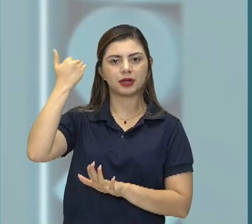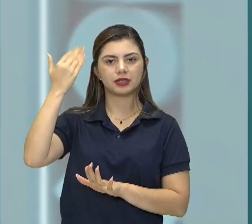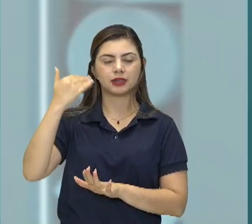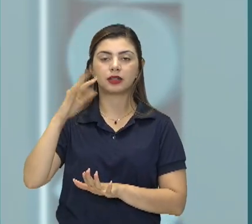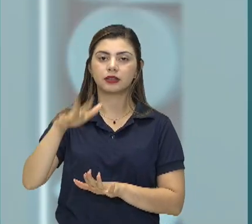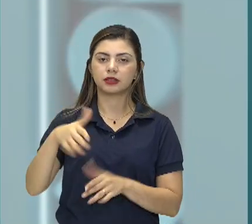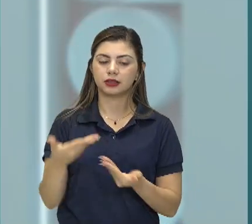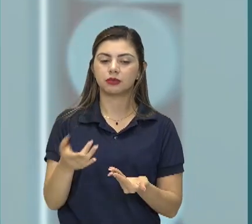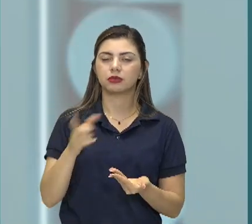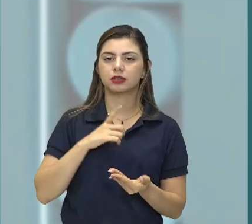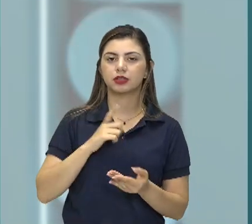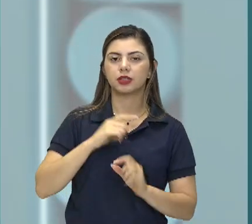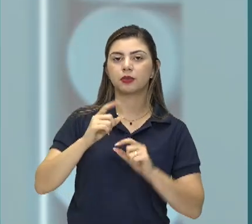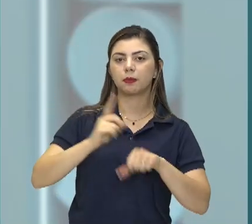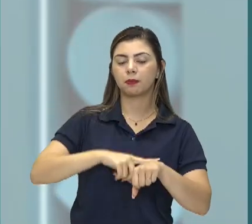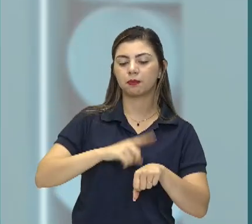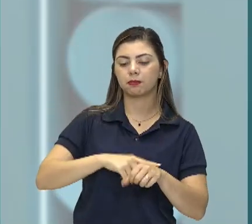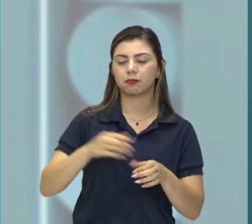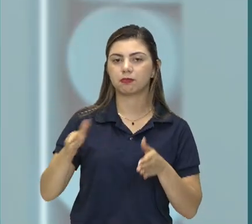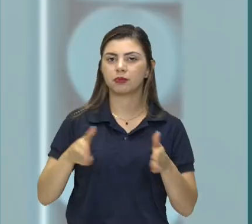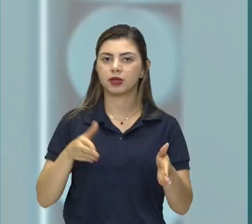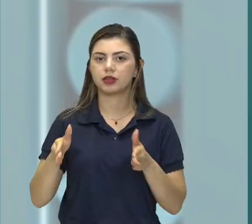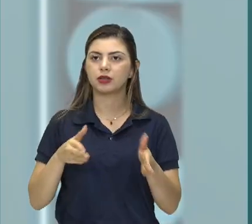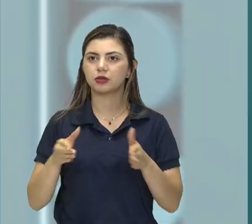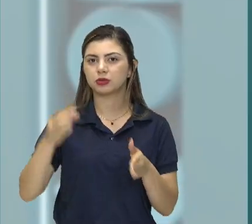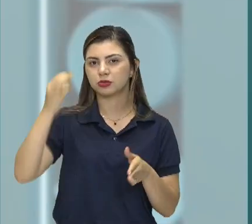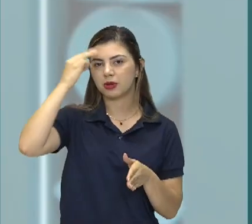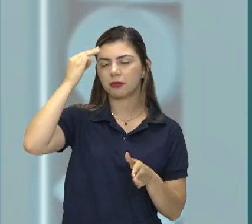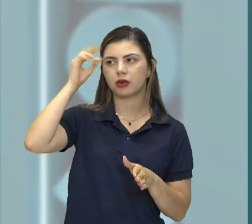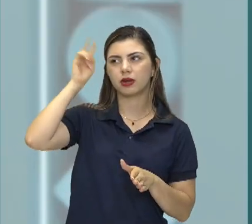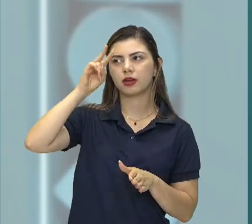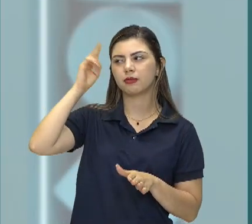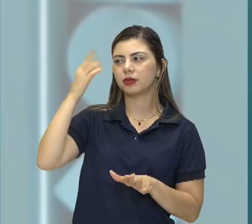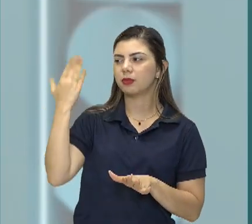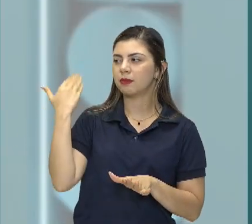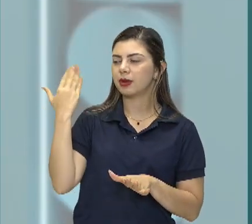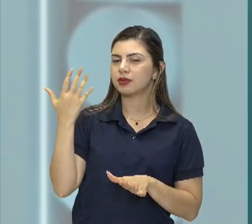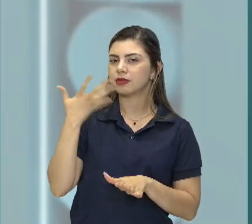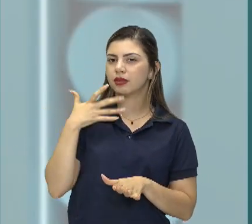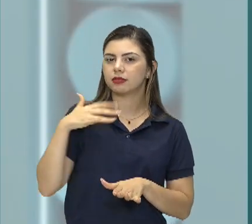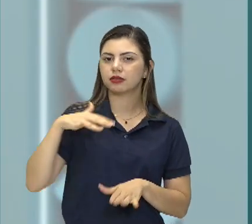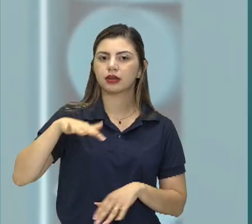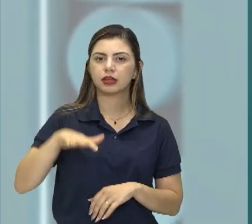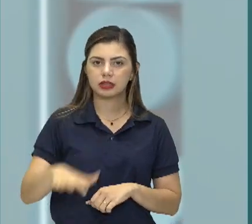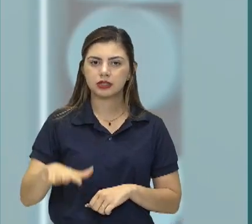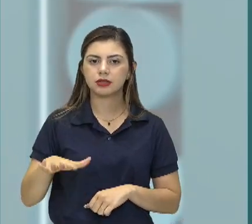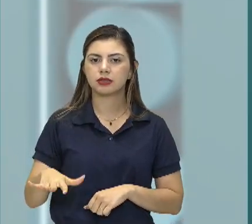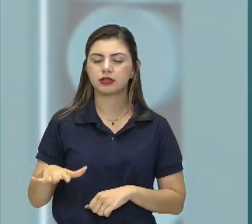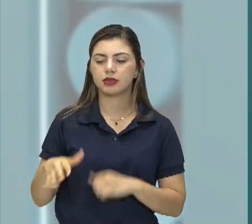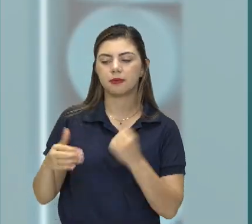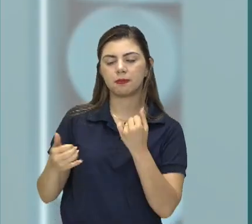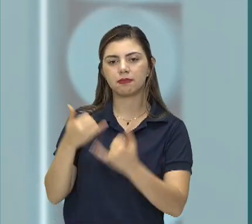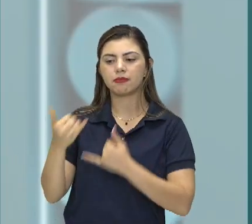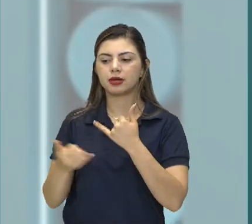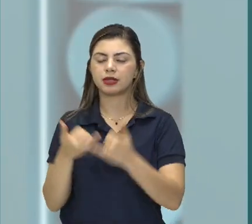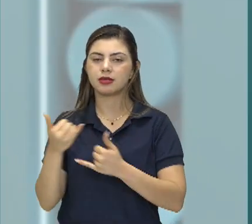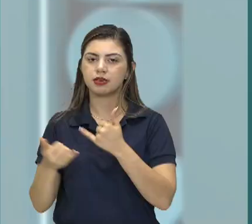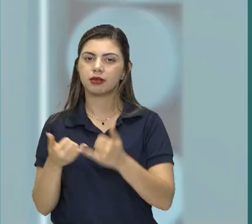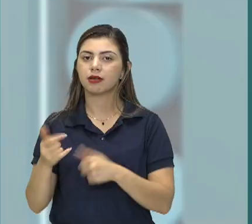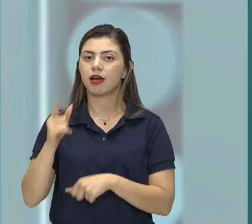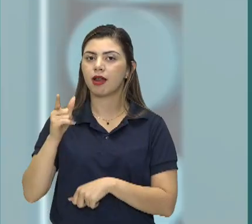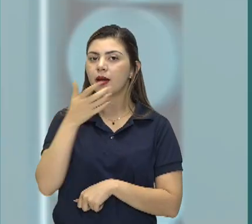tempo psicológico, remetendo à infância e a quando ela costumava interagir com o